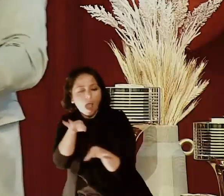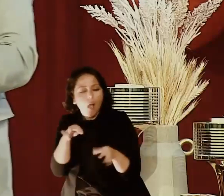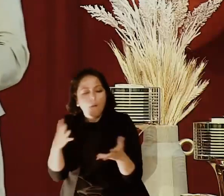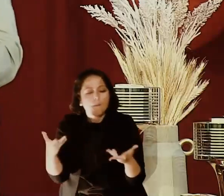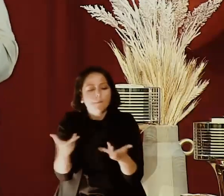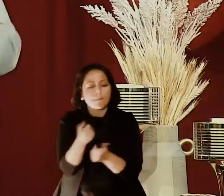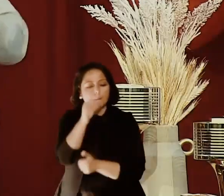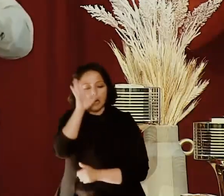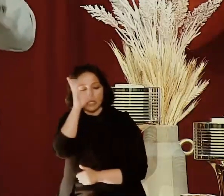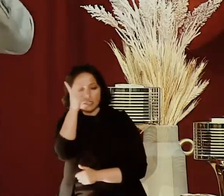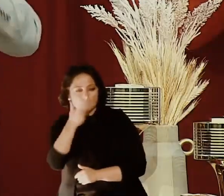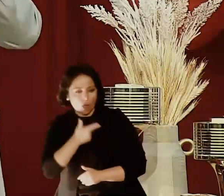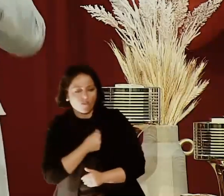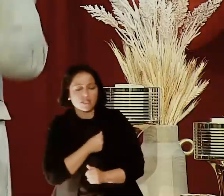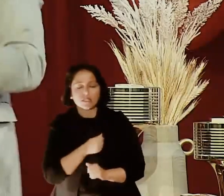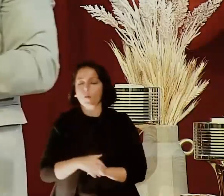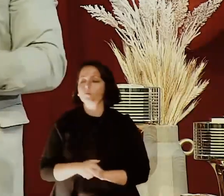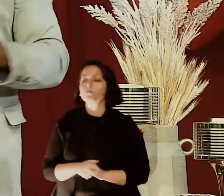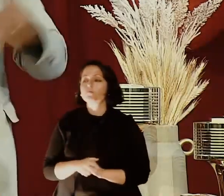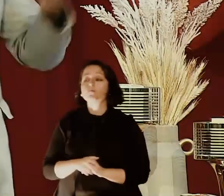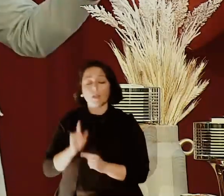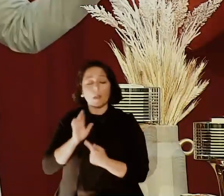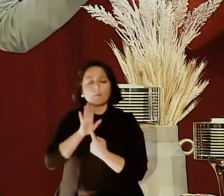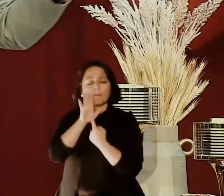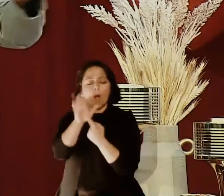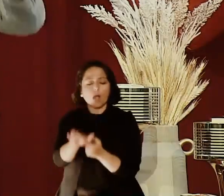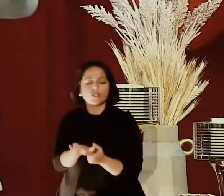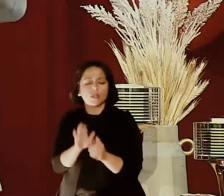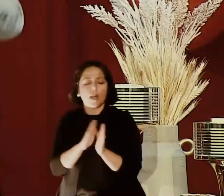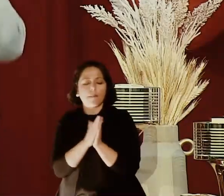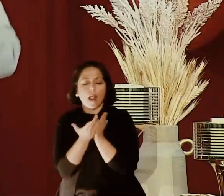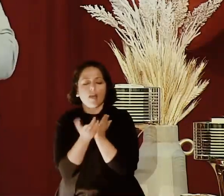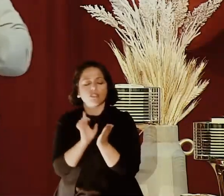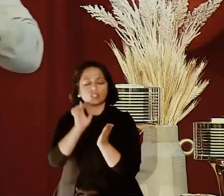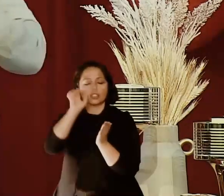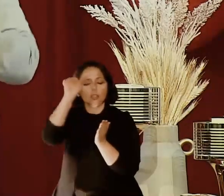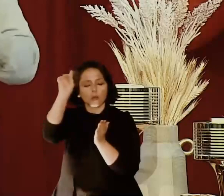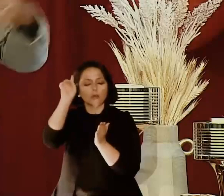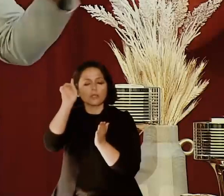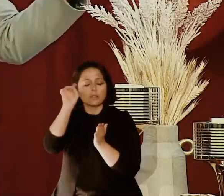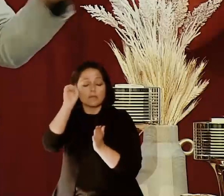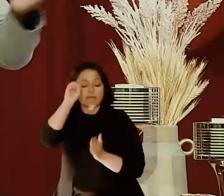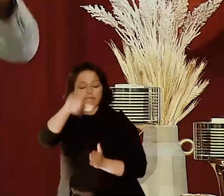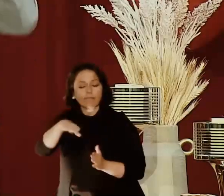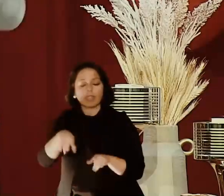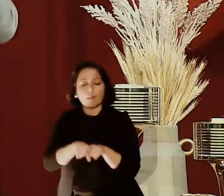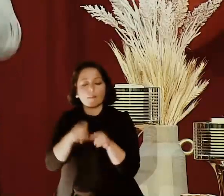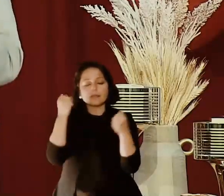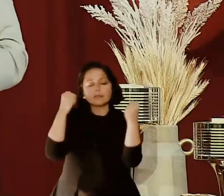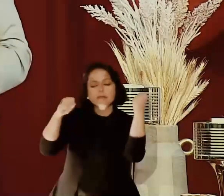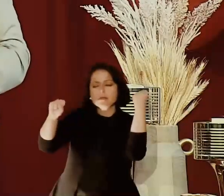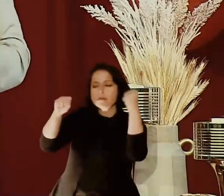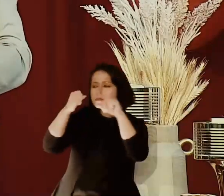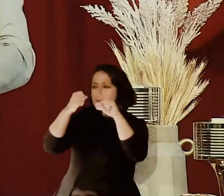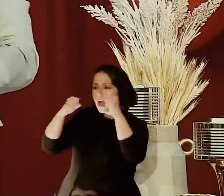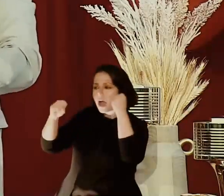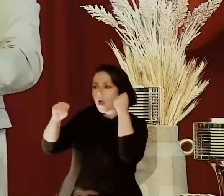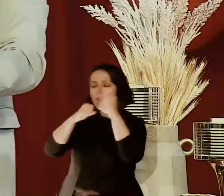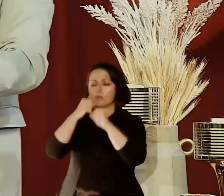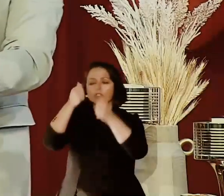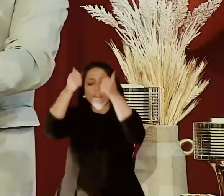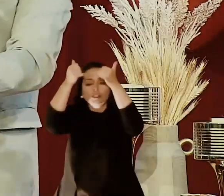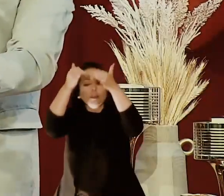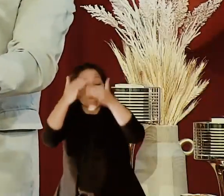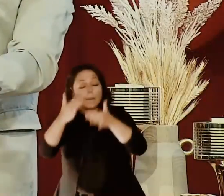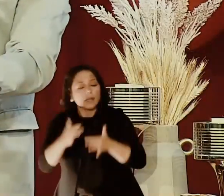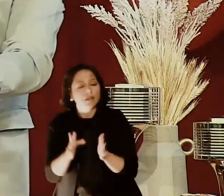fala claramente acerca de Jesus. Pastor Carlos, pela manhã, pôde também falar nos Salmos, também acerca de